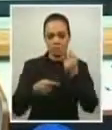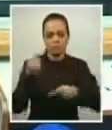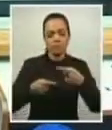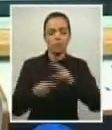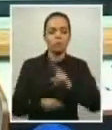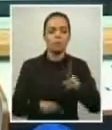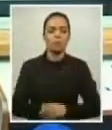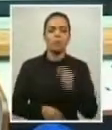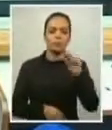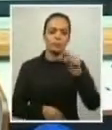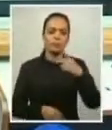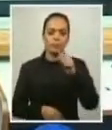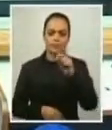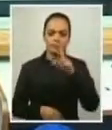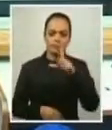Parlamento